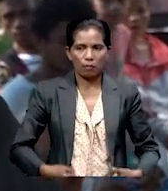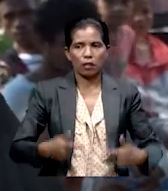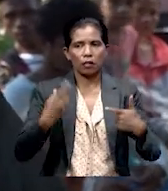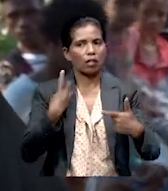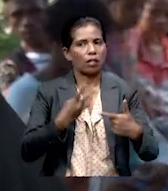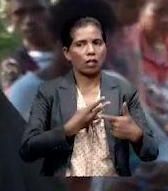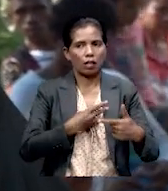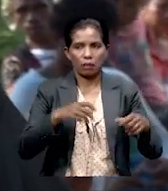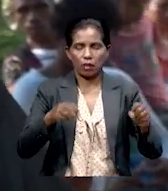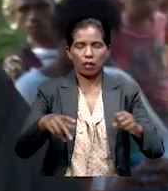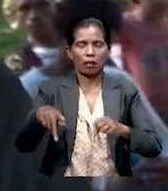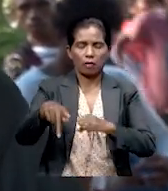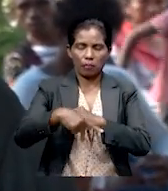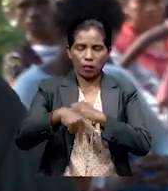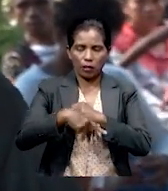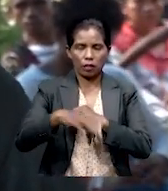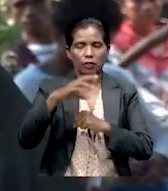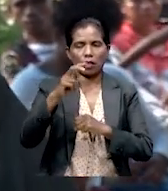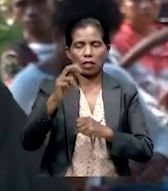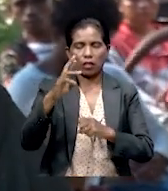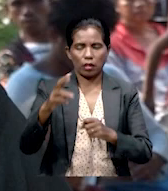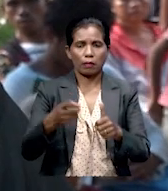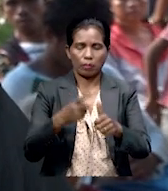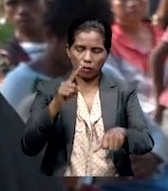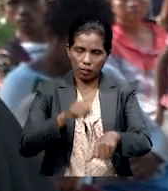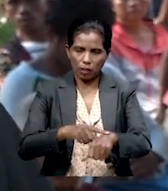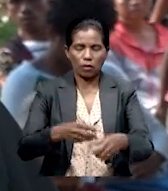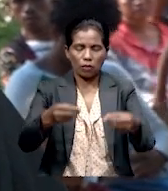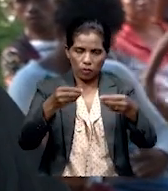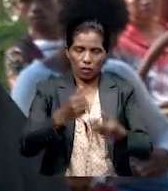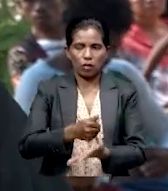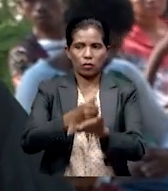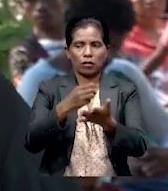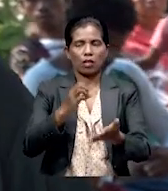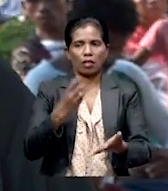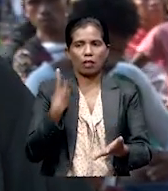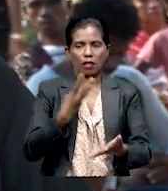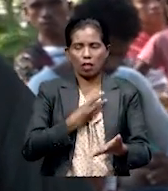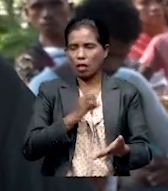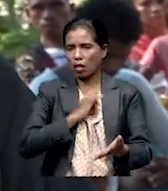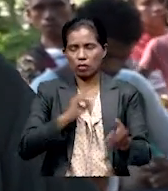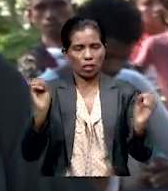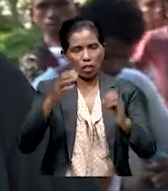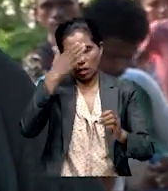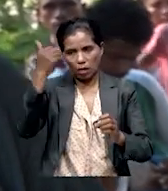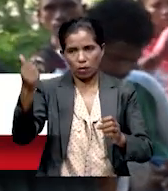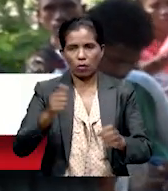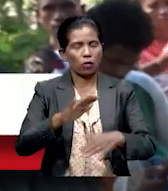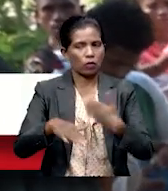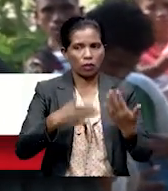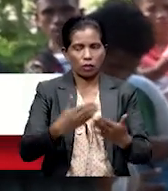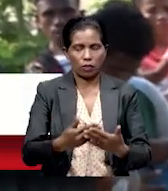e Partido CNRT, fer mer bes ba ni vida for apoio antes ba ami nei. Nei ba hause la lua kada. Bod be